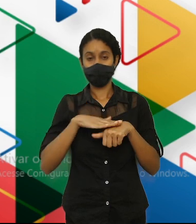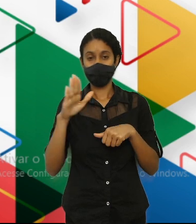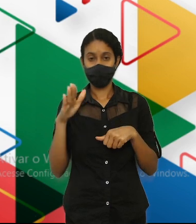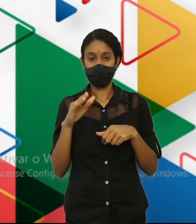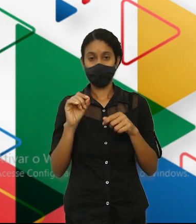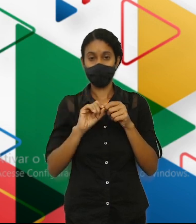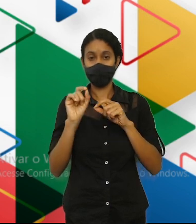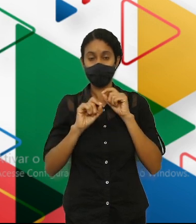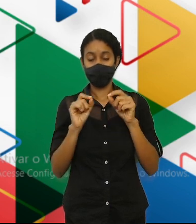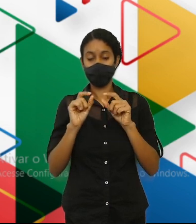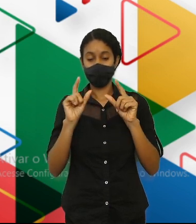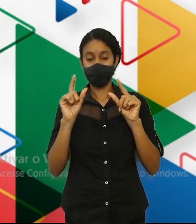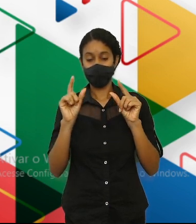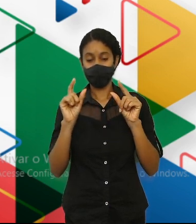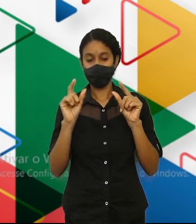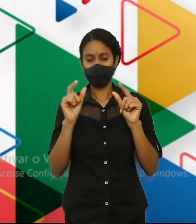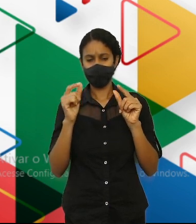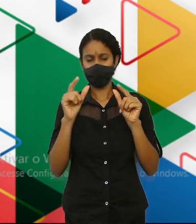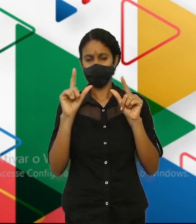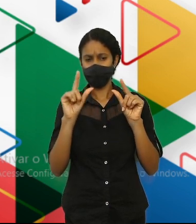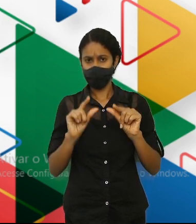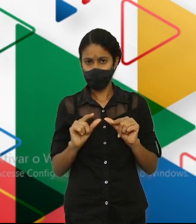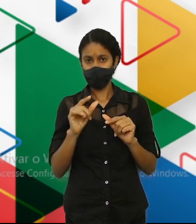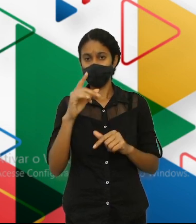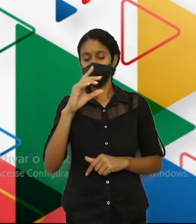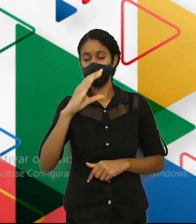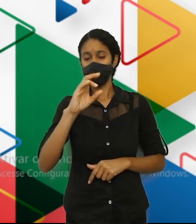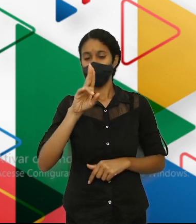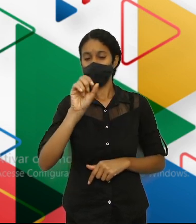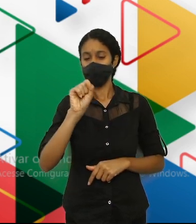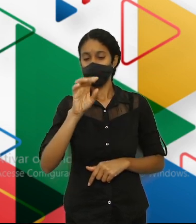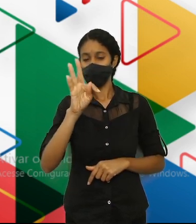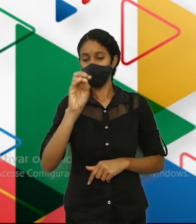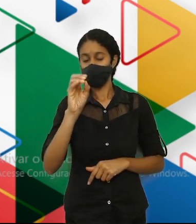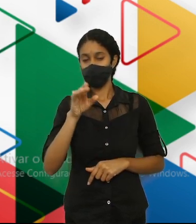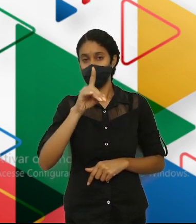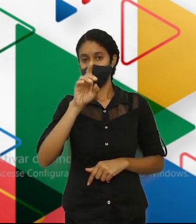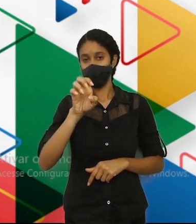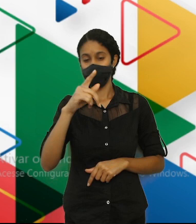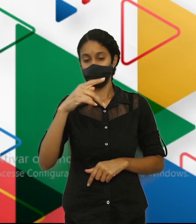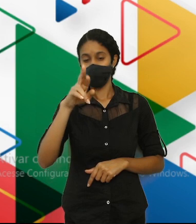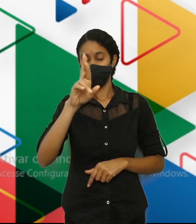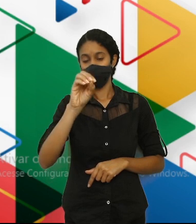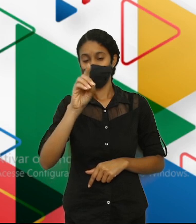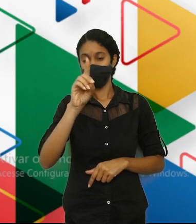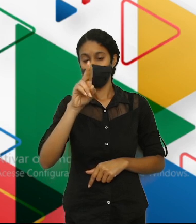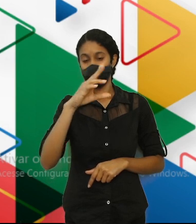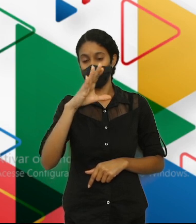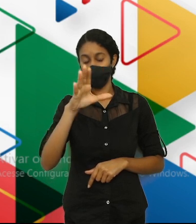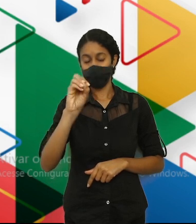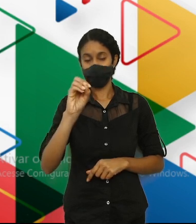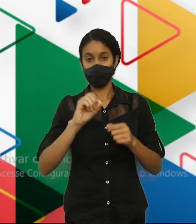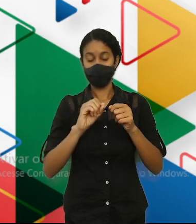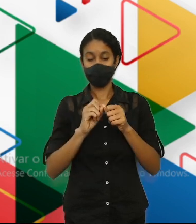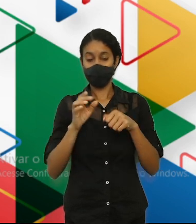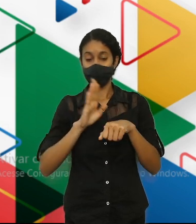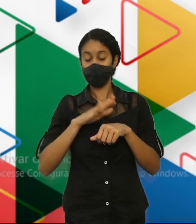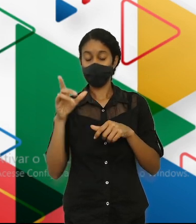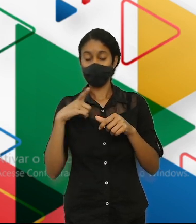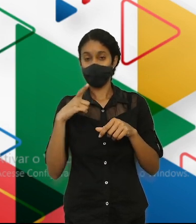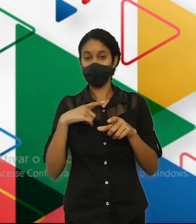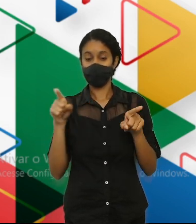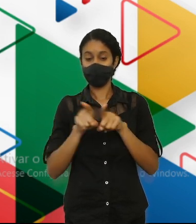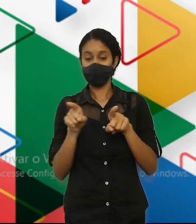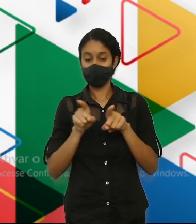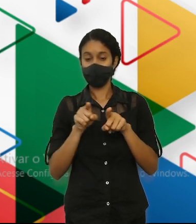isso diminui o custo de produção. E principalmente realizar a produção em massa para o consumo ocorrer